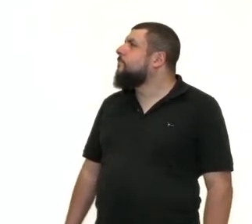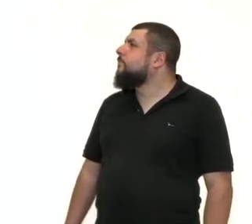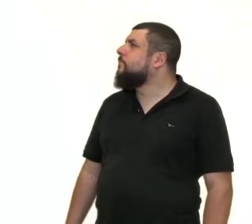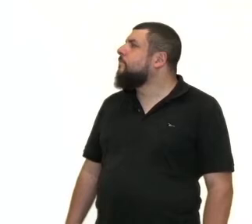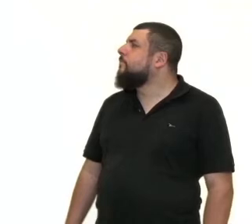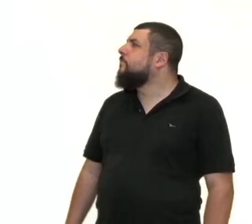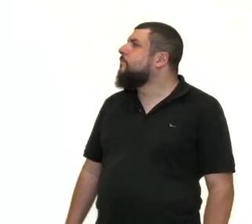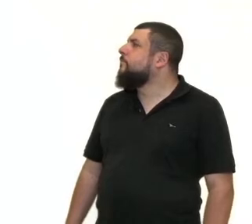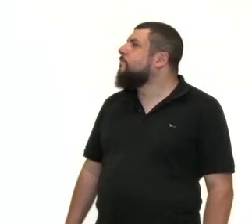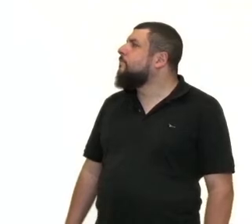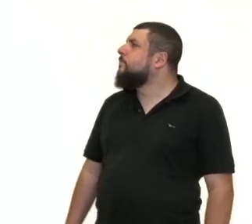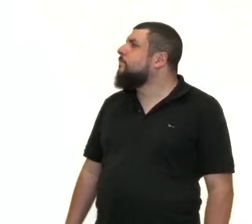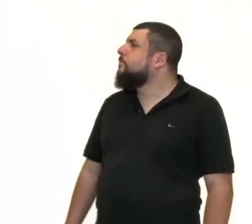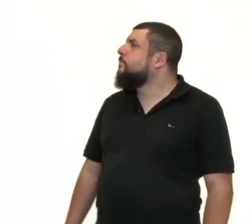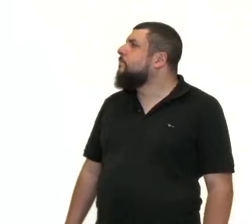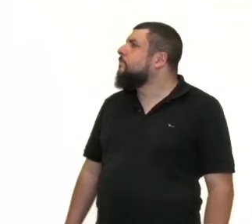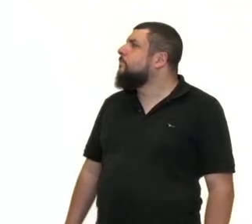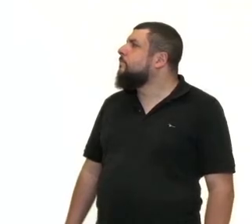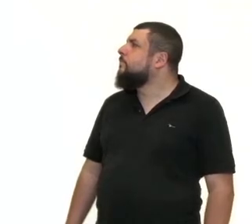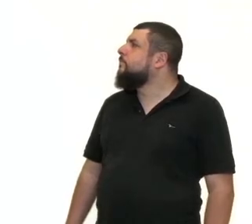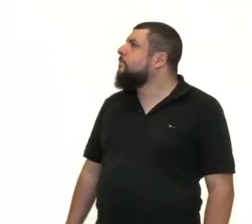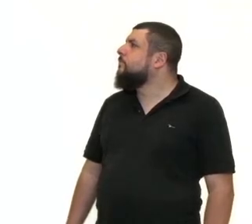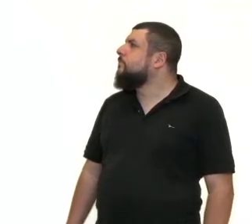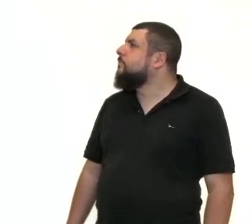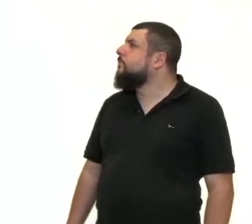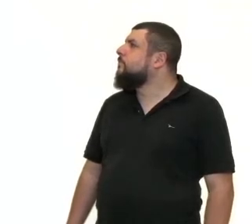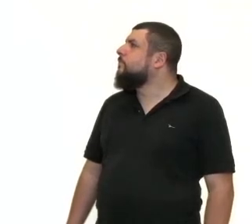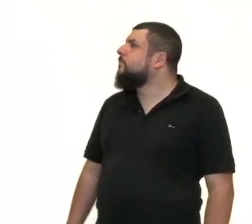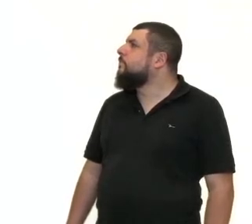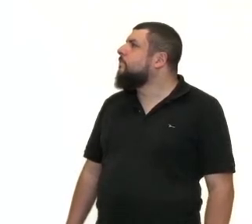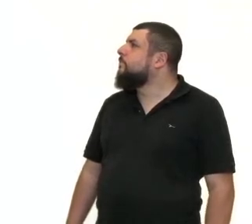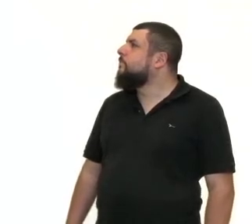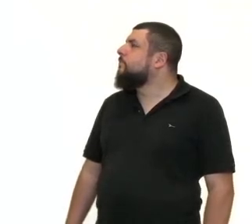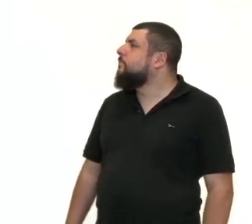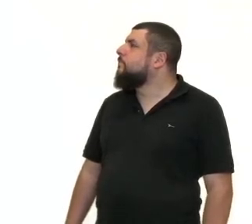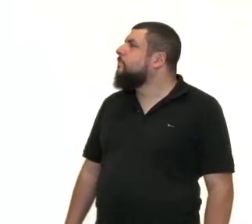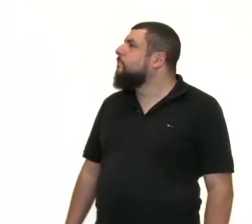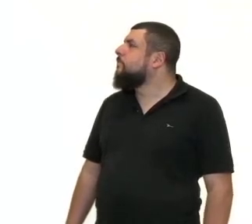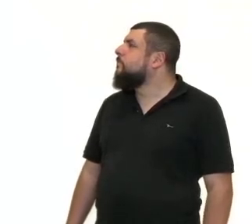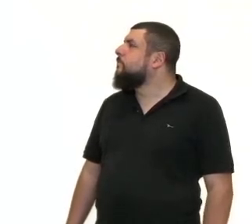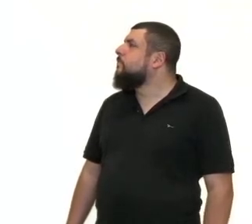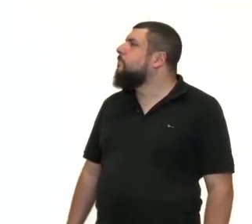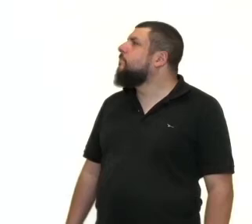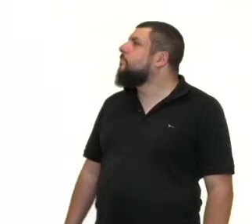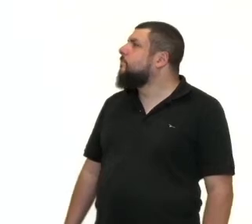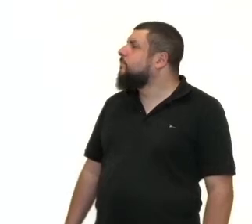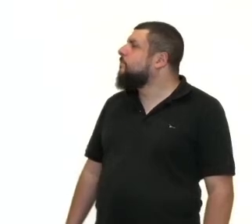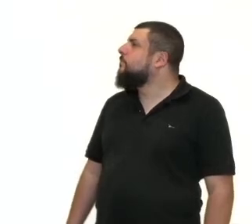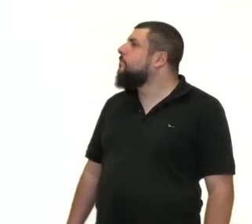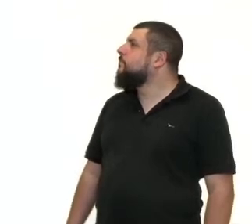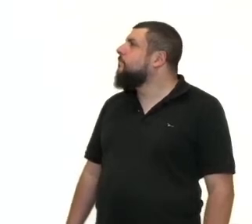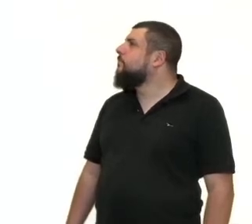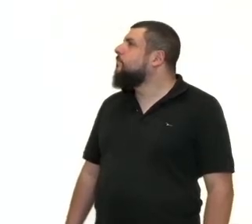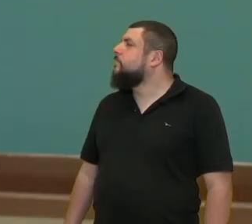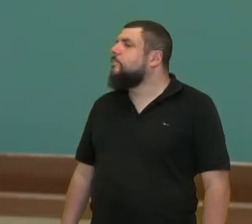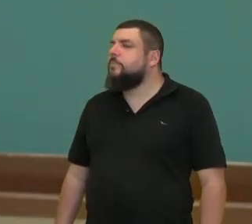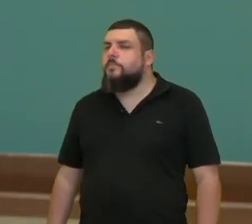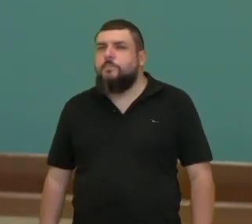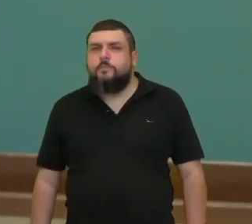tão importante assegurar que as crianças brinquem livres das ações do